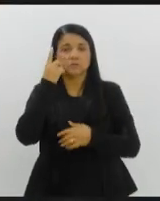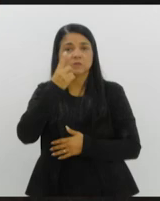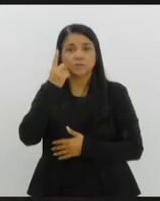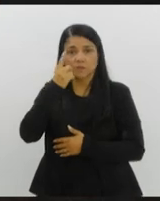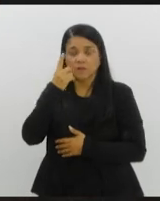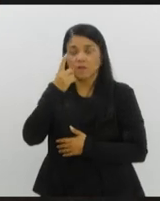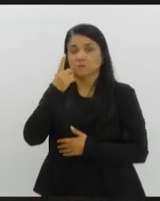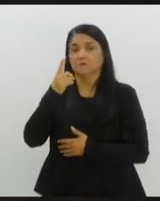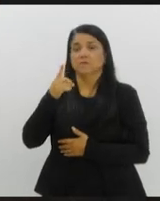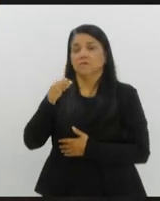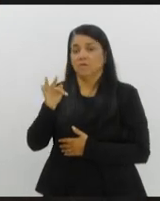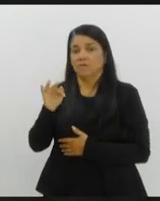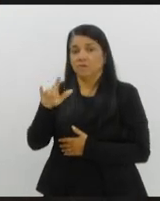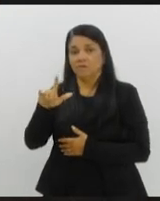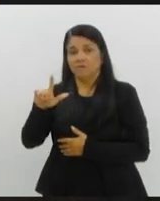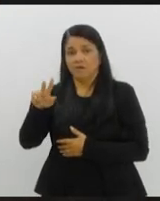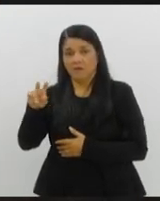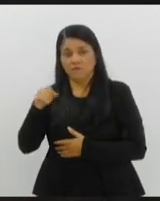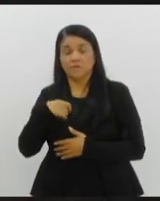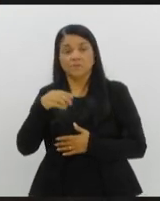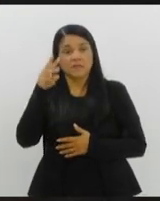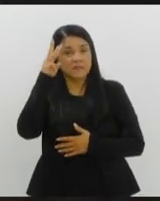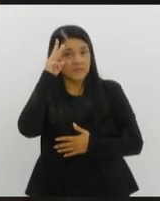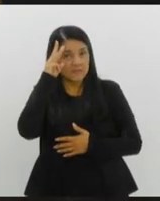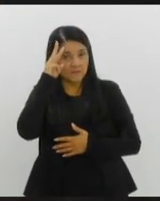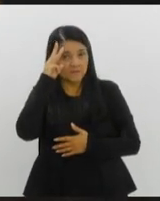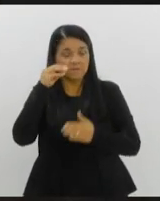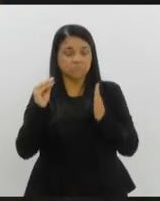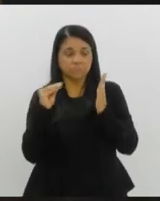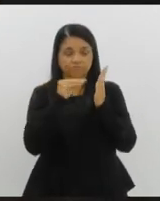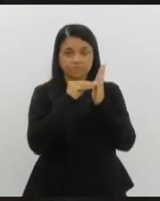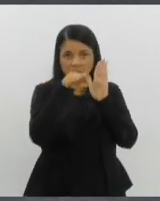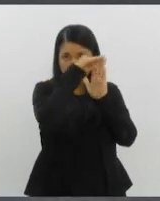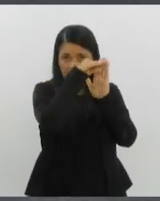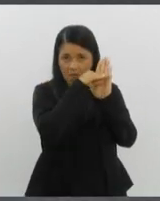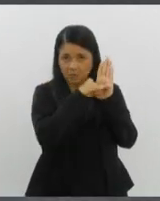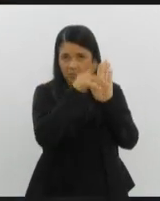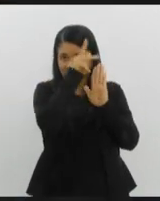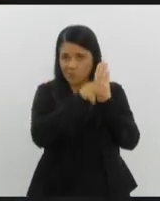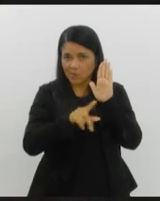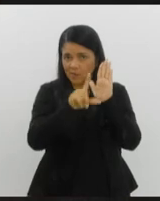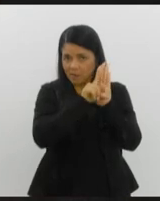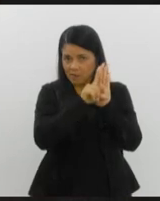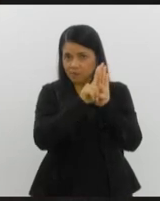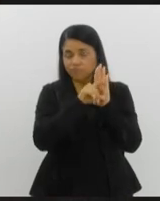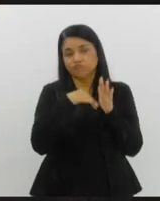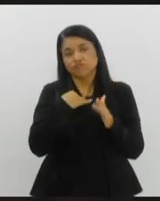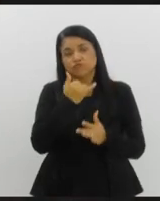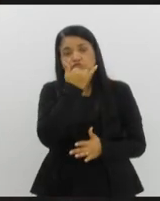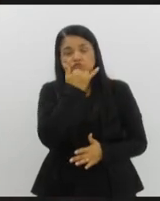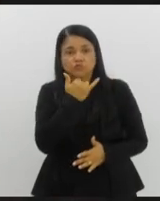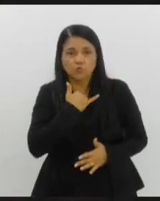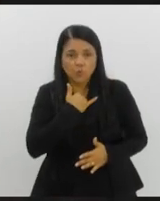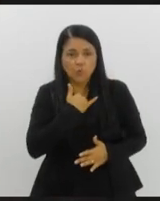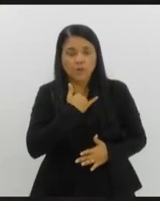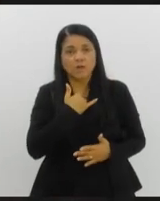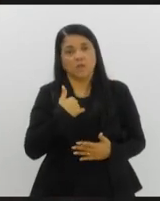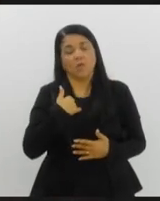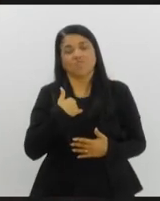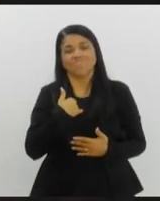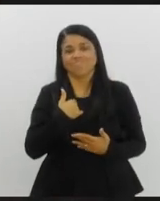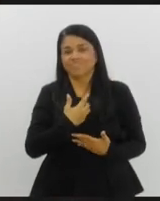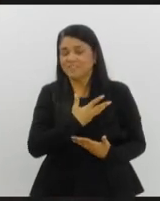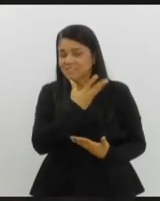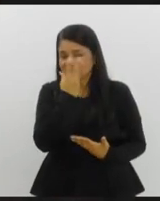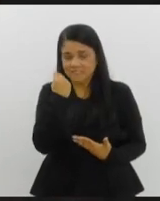Serafini, terça-feira me comprometo de estar na pauta. Ô Marquinhos. Peço desculpa porque o descuido foi meu, já